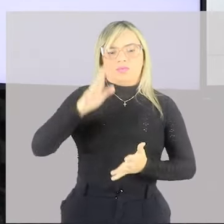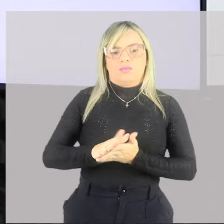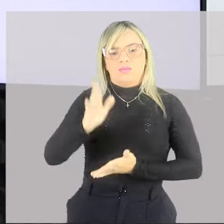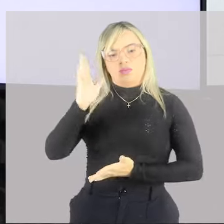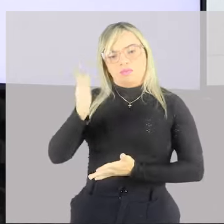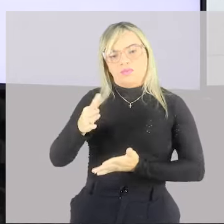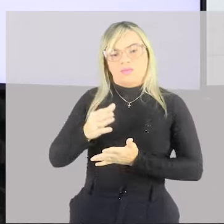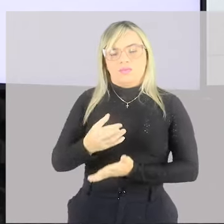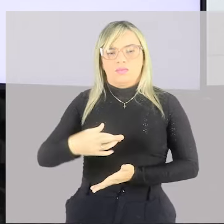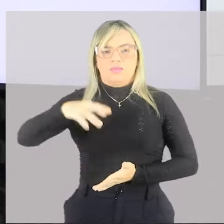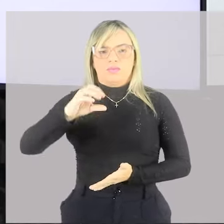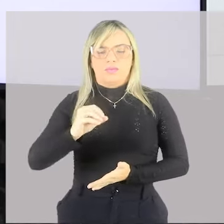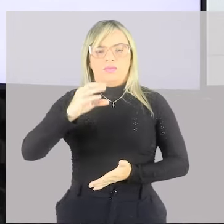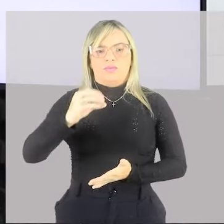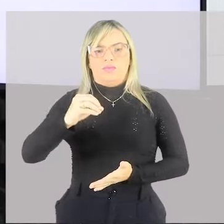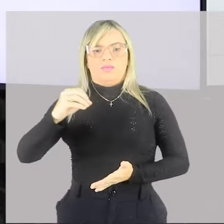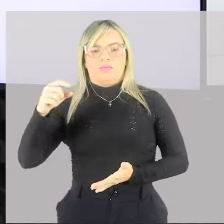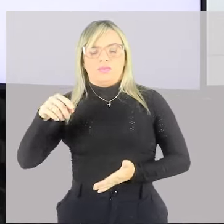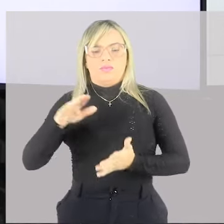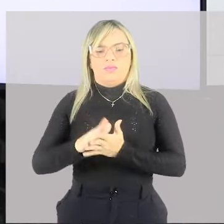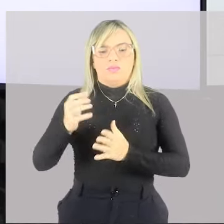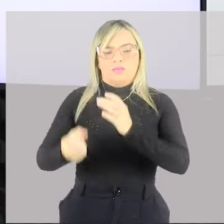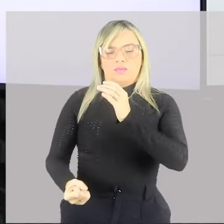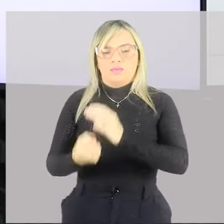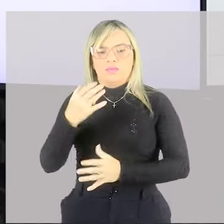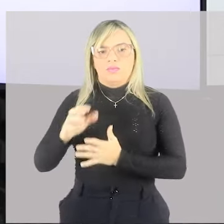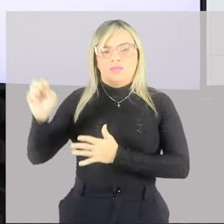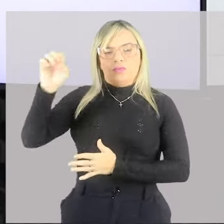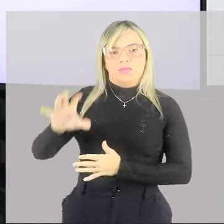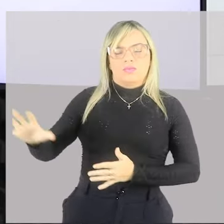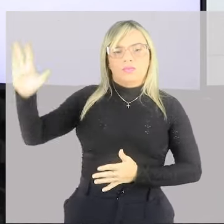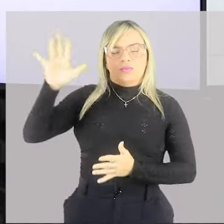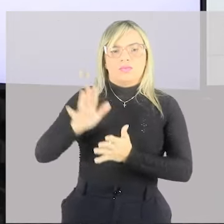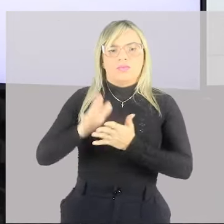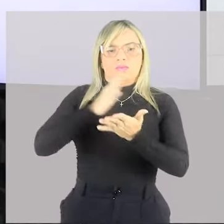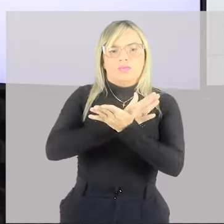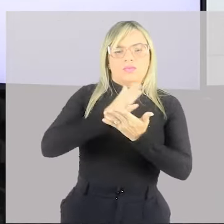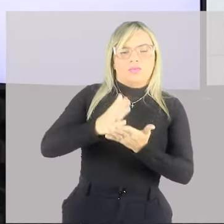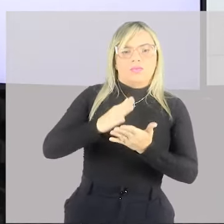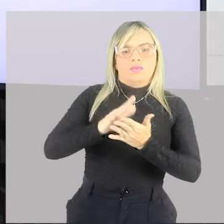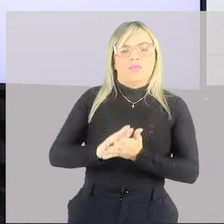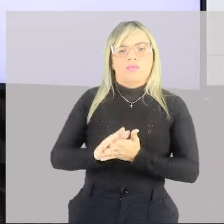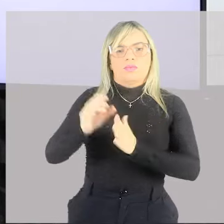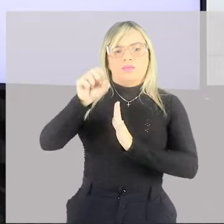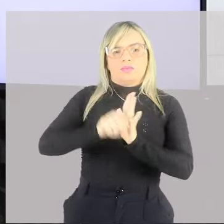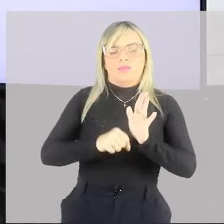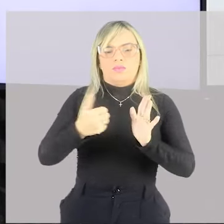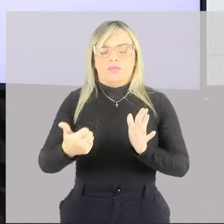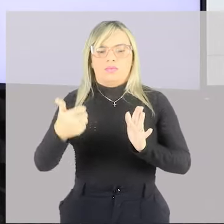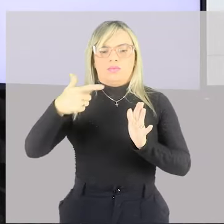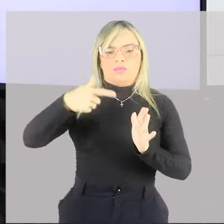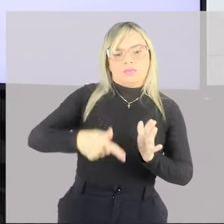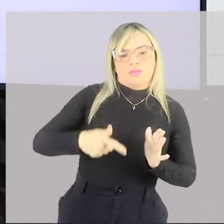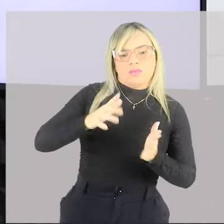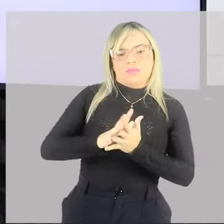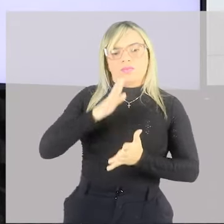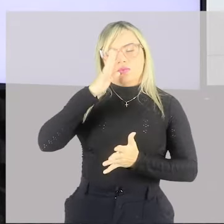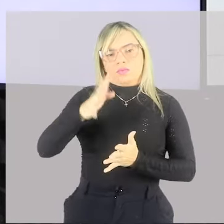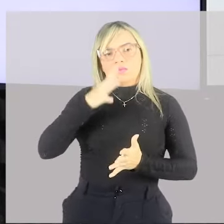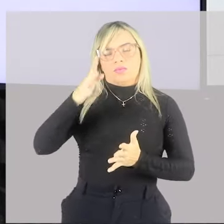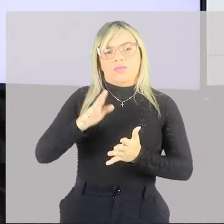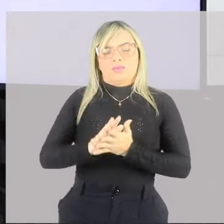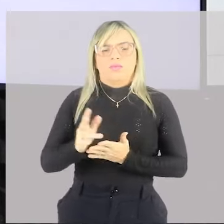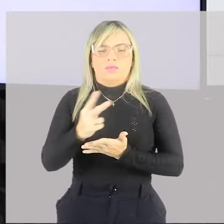rococó que é um estilo que nasce ali na Europa no final no no início do século X Ele é excessivamente